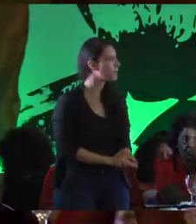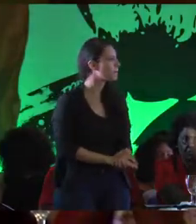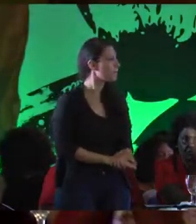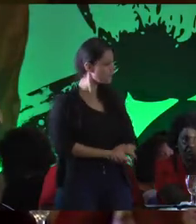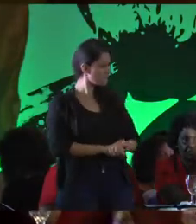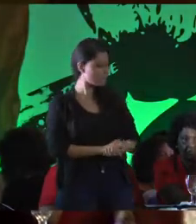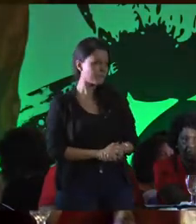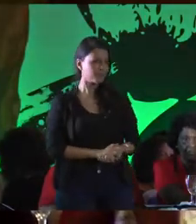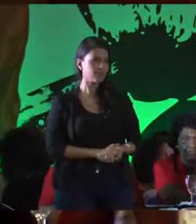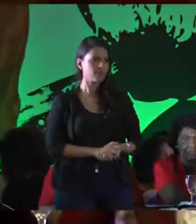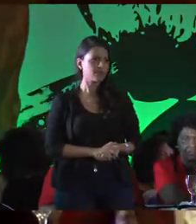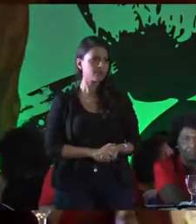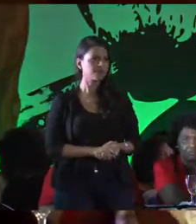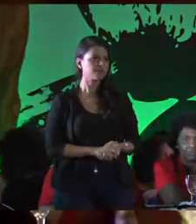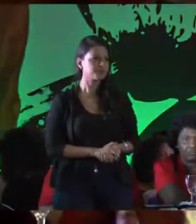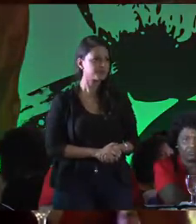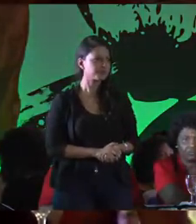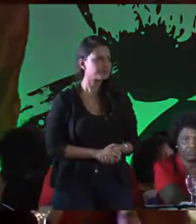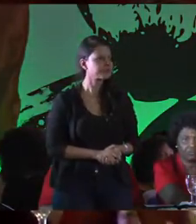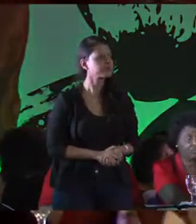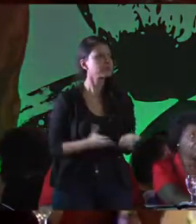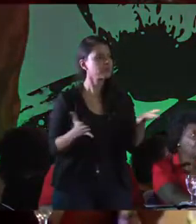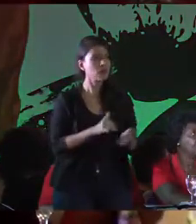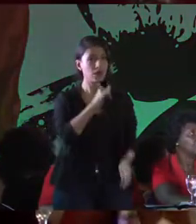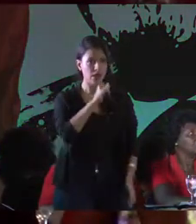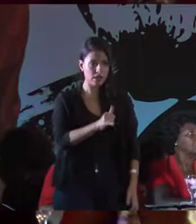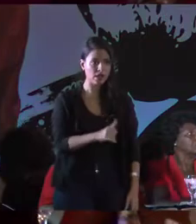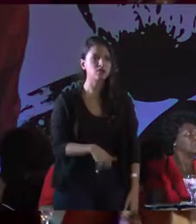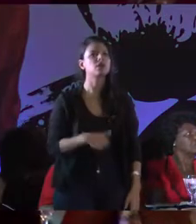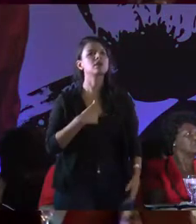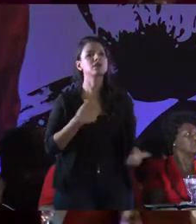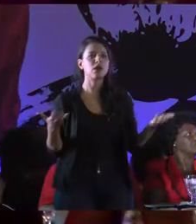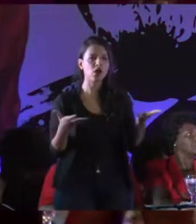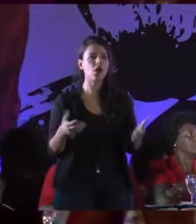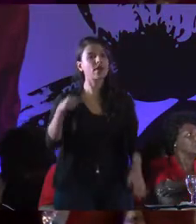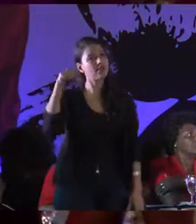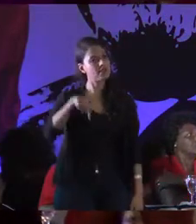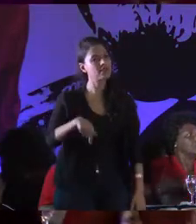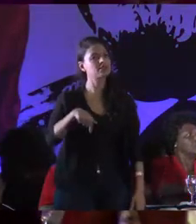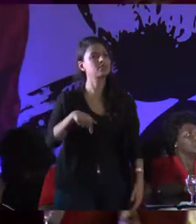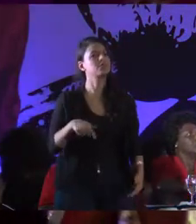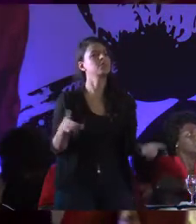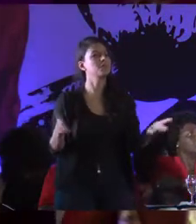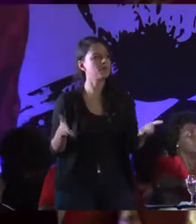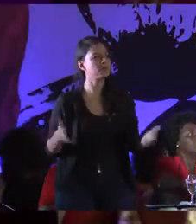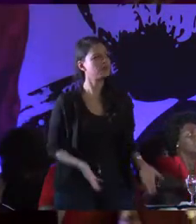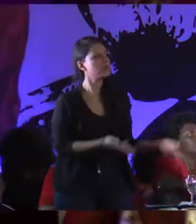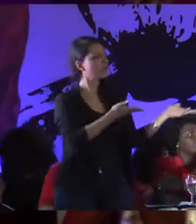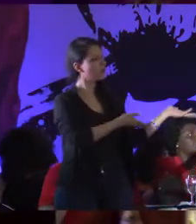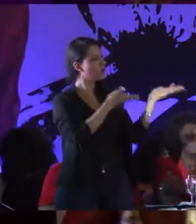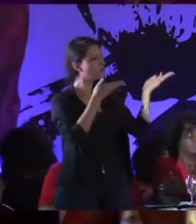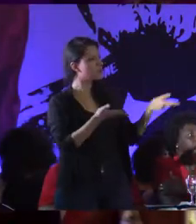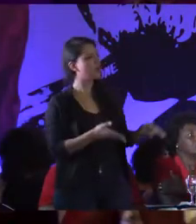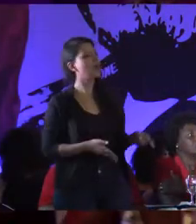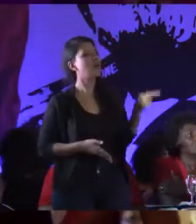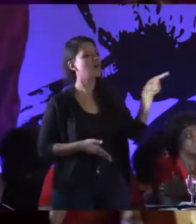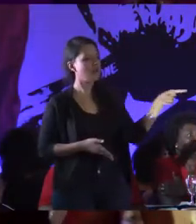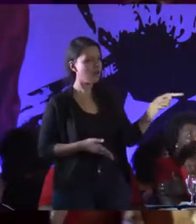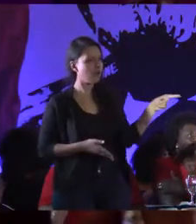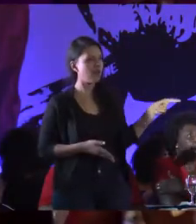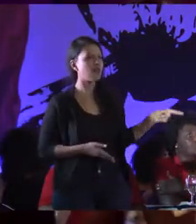É com esse recado, companheiros e companheiras, que eu quero, nesse momento, convidar ela, que